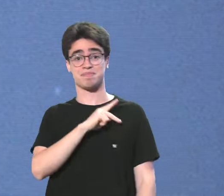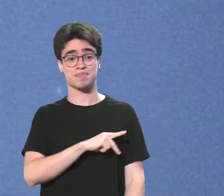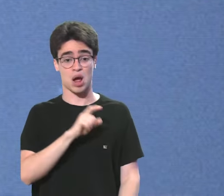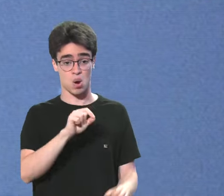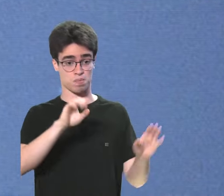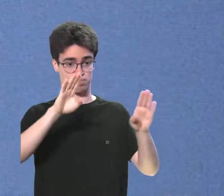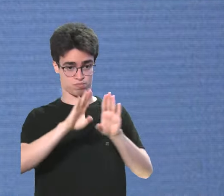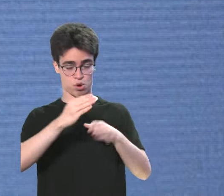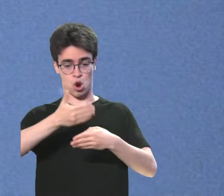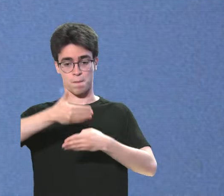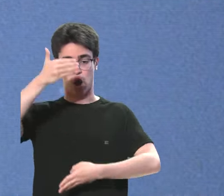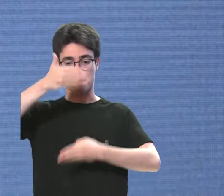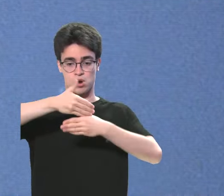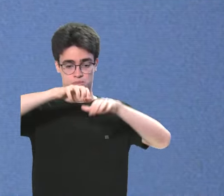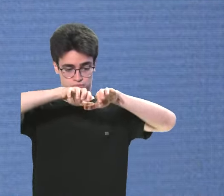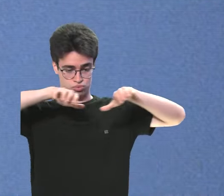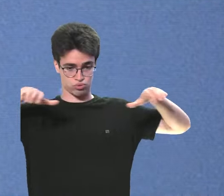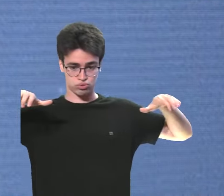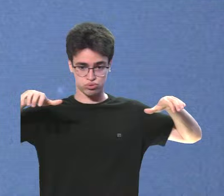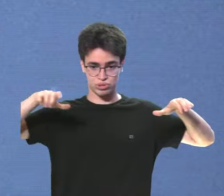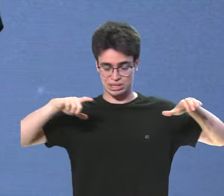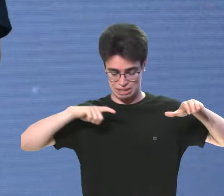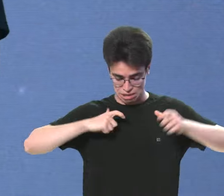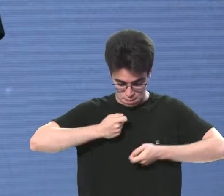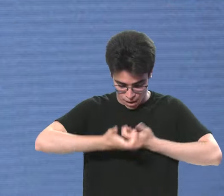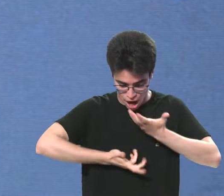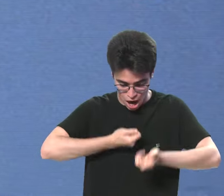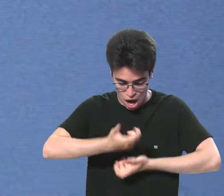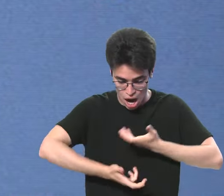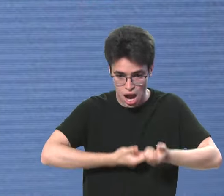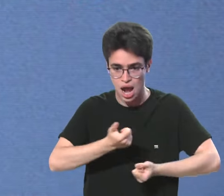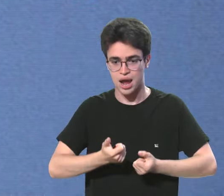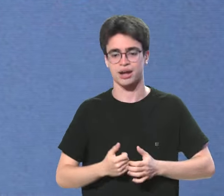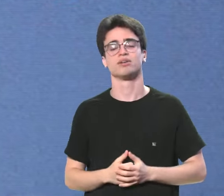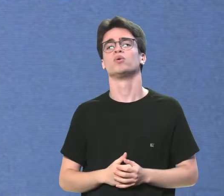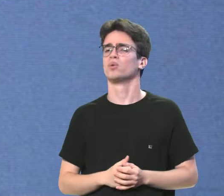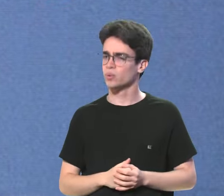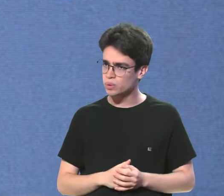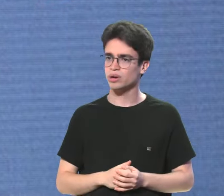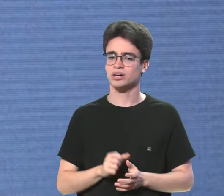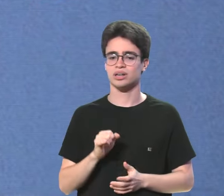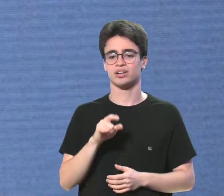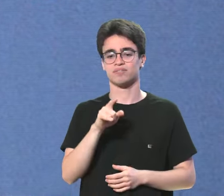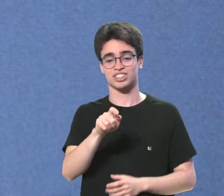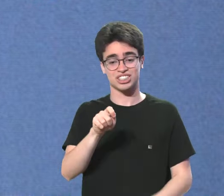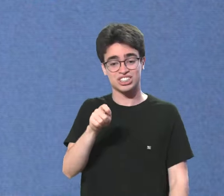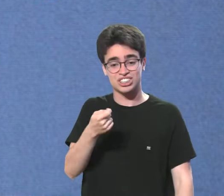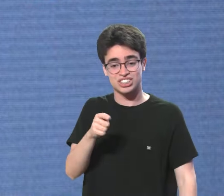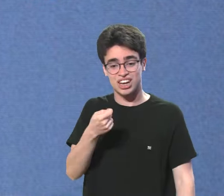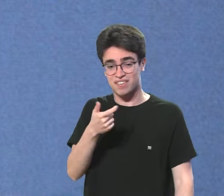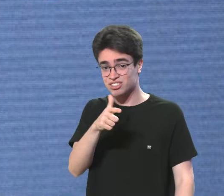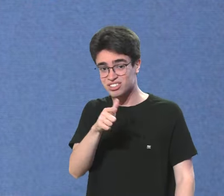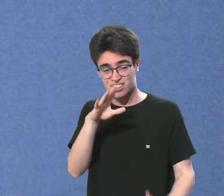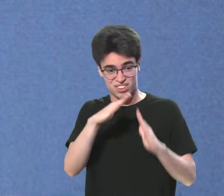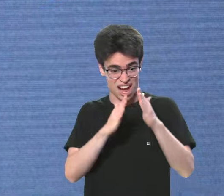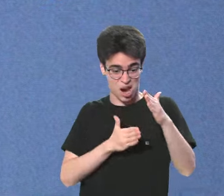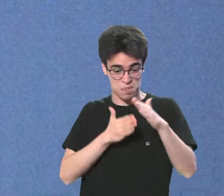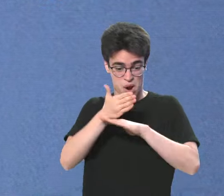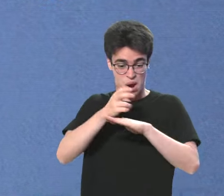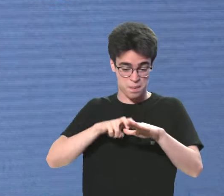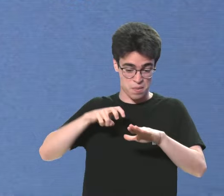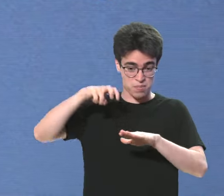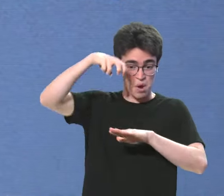muralha da cidade só quem já pulou o portão de casa sem chave vai entender o que é isso Tá Mas